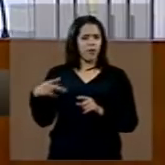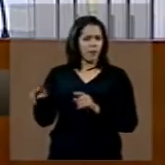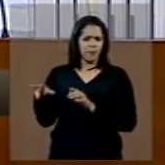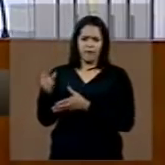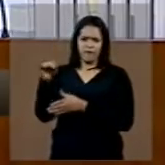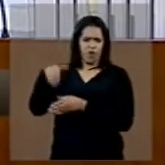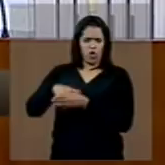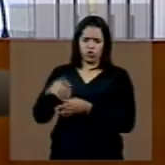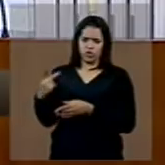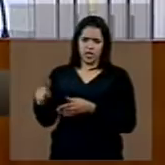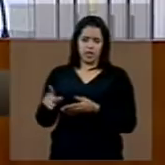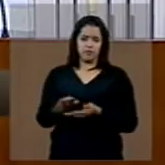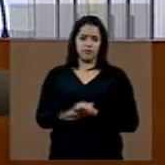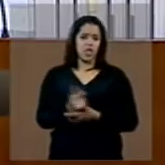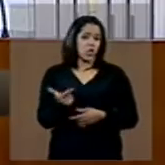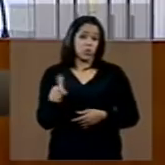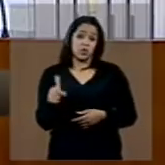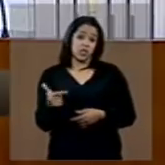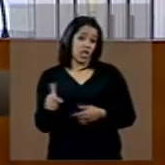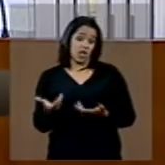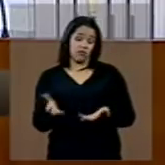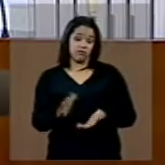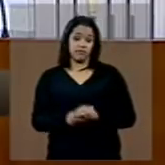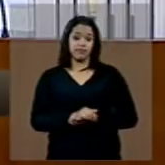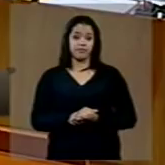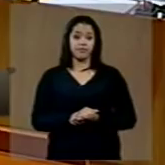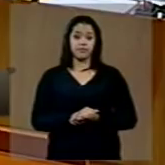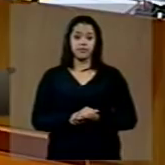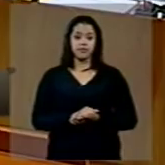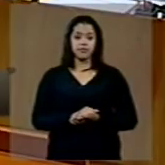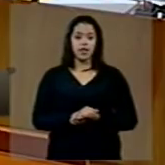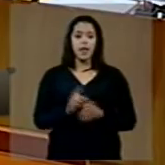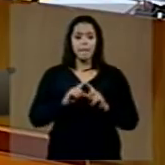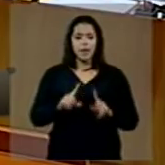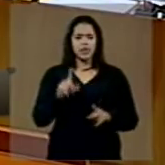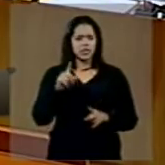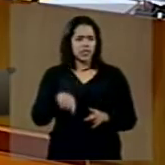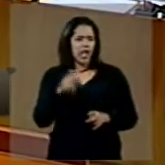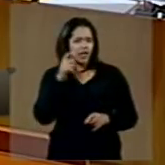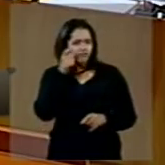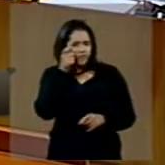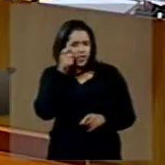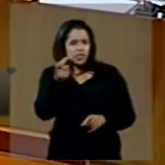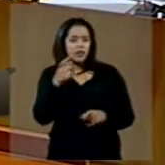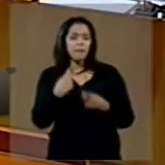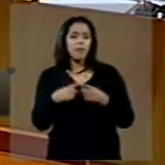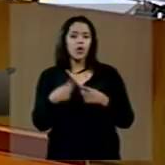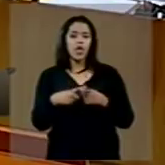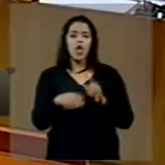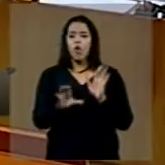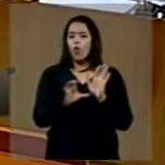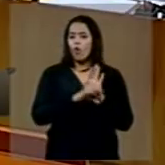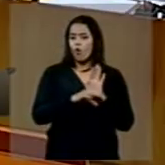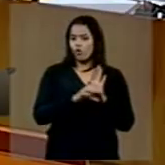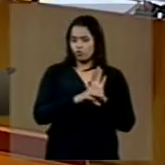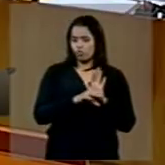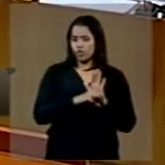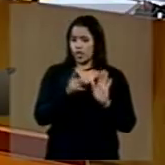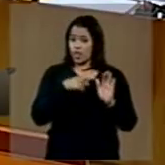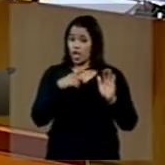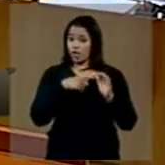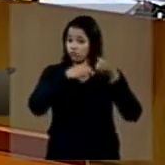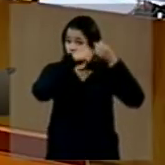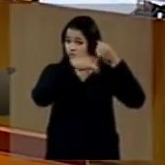porque nem teriam os outros. Não, mas é porque é interessante, porque o código estabelece que uma